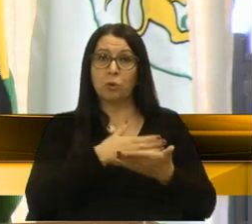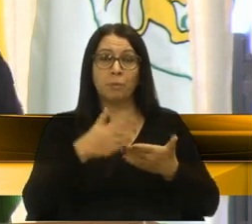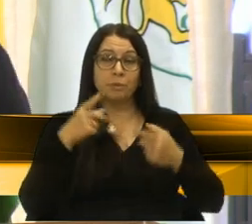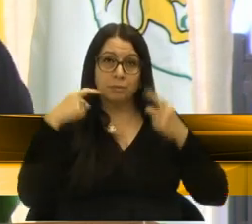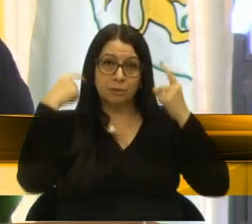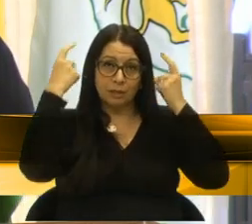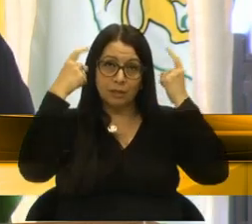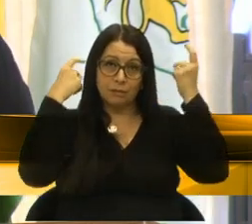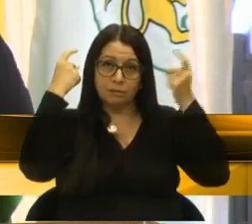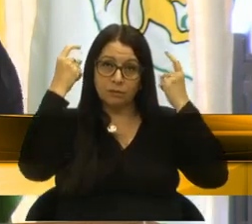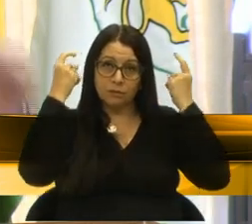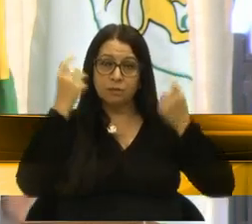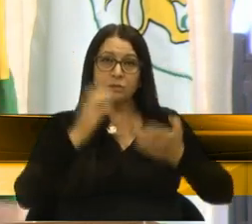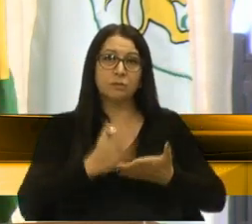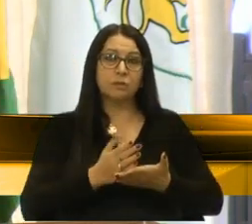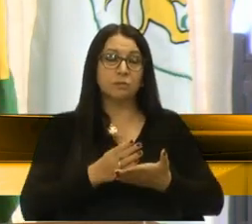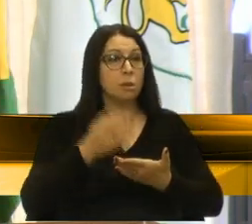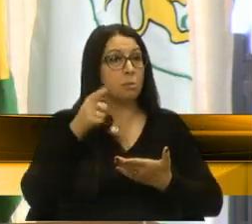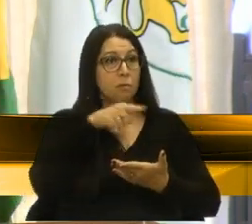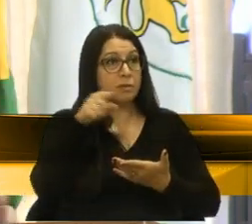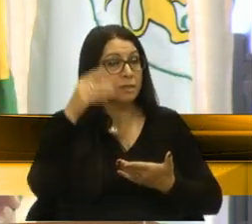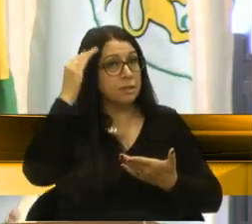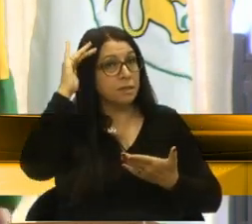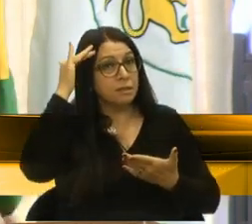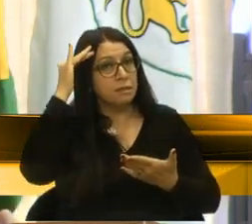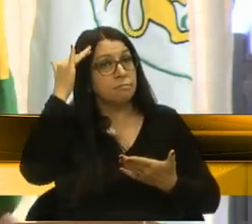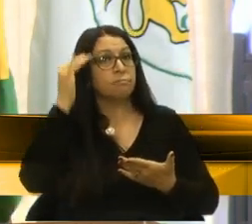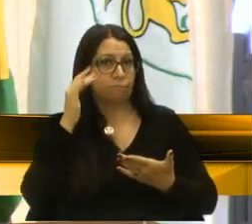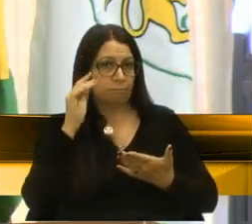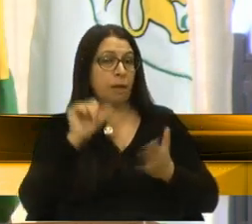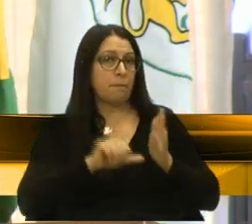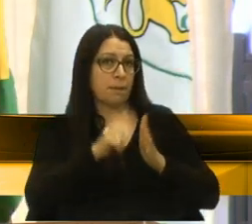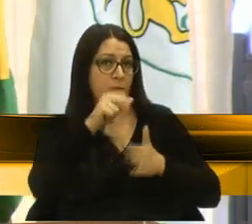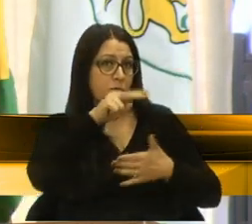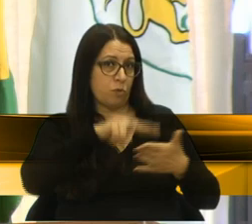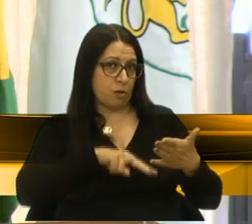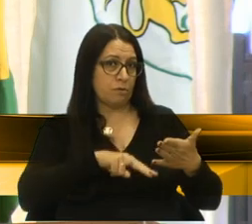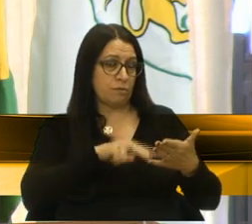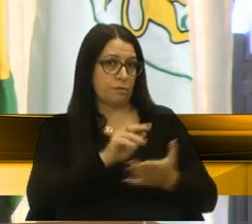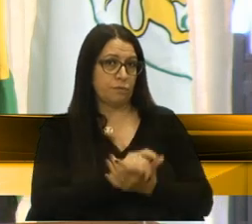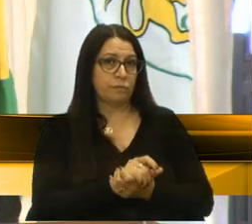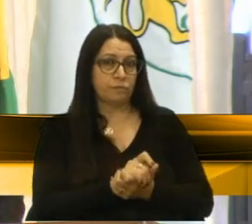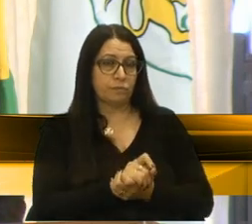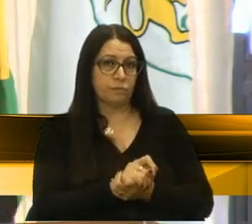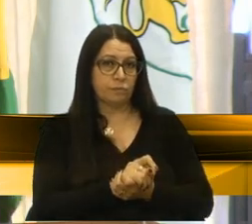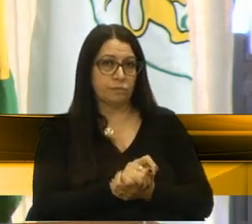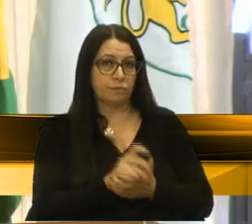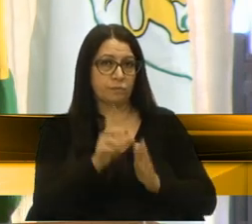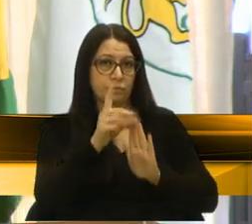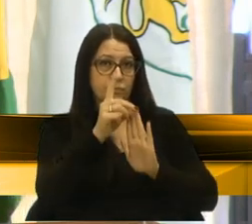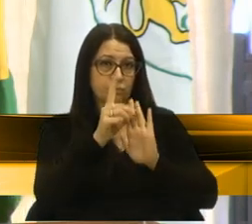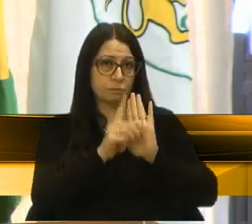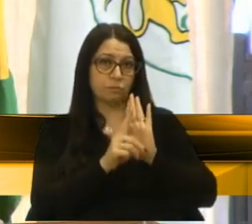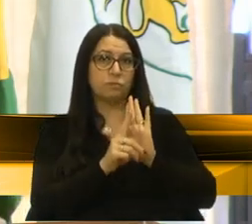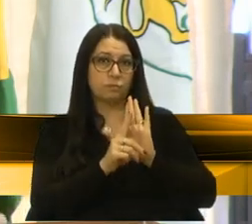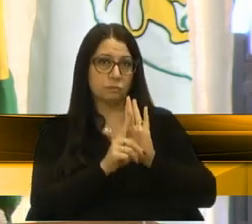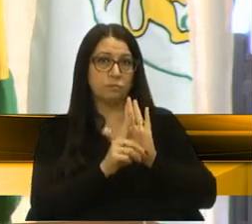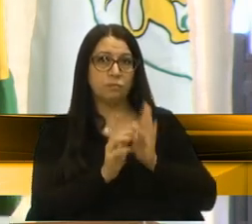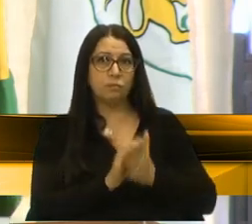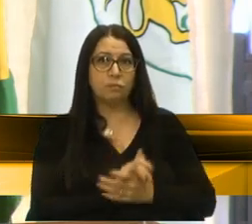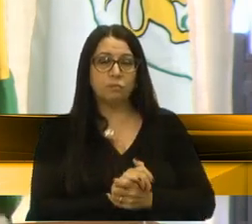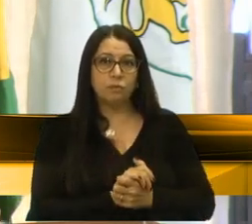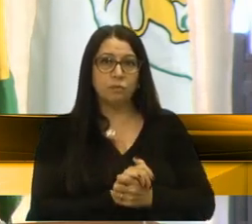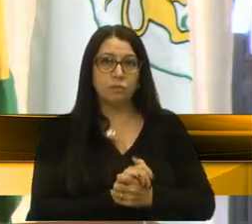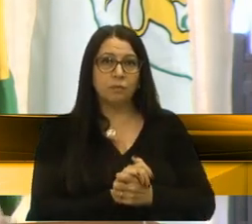preocupar. Só para vocês entenderem primeiro, eu vou ler o que diz o decreto